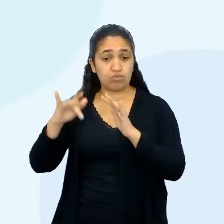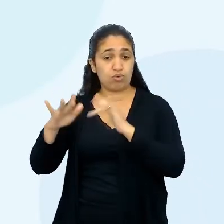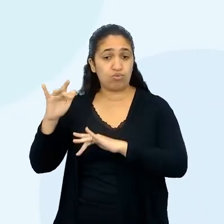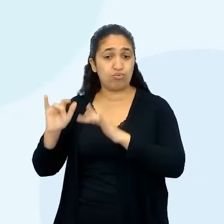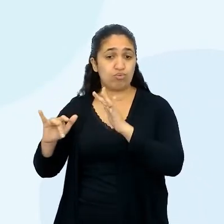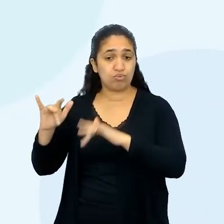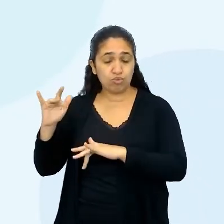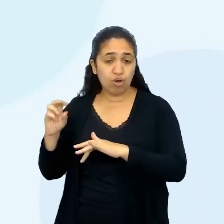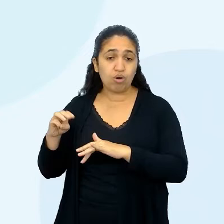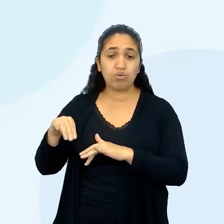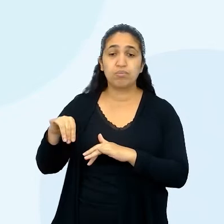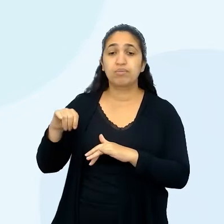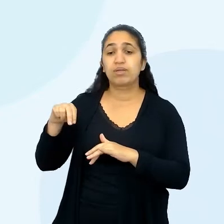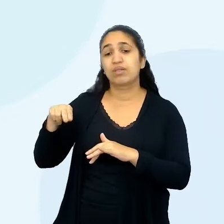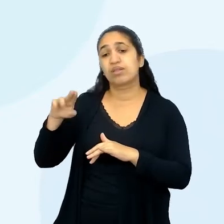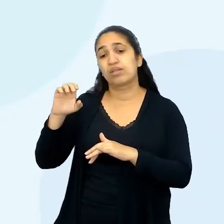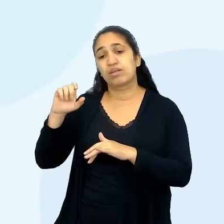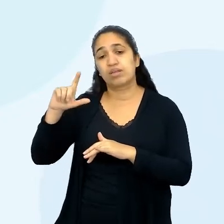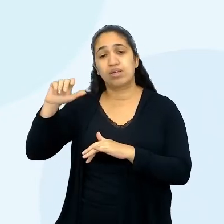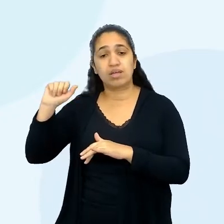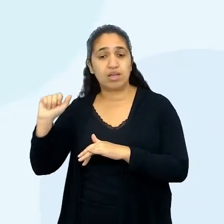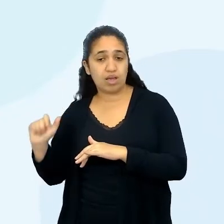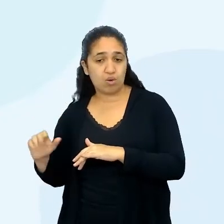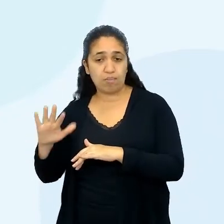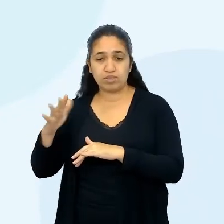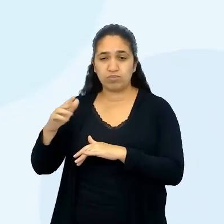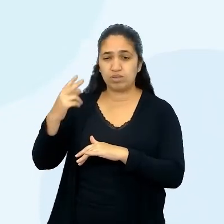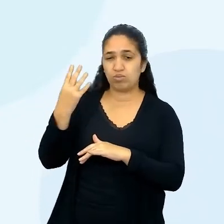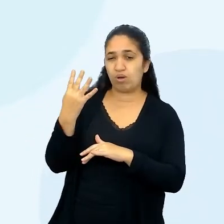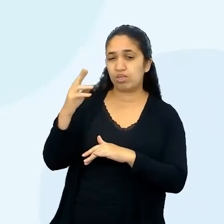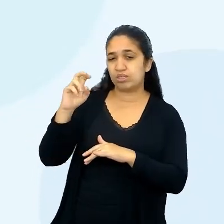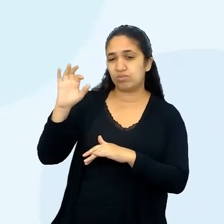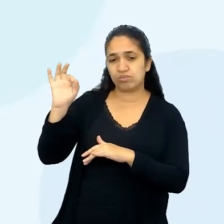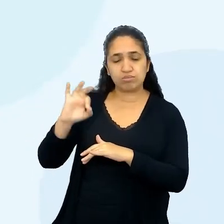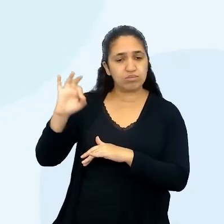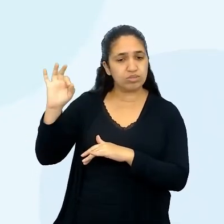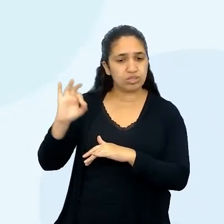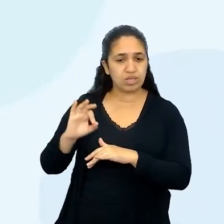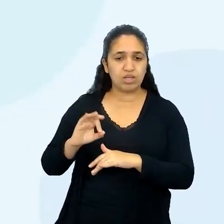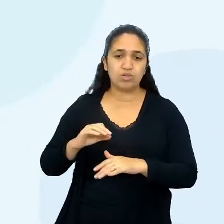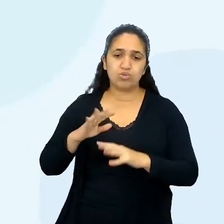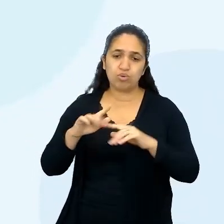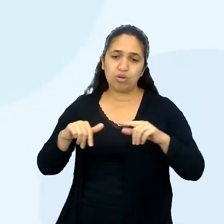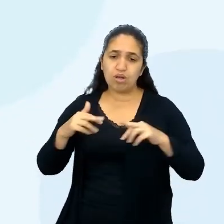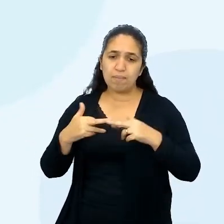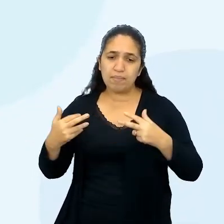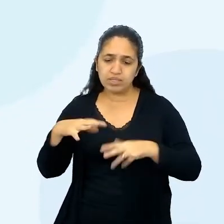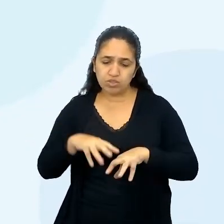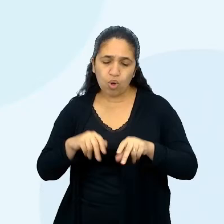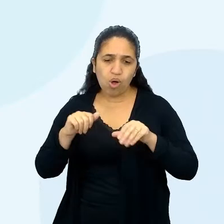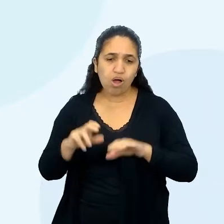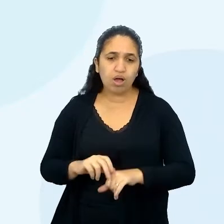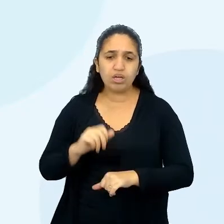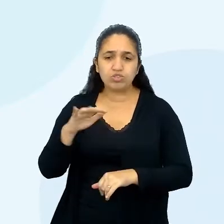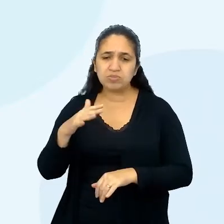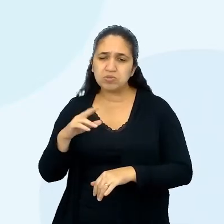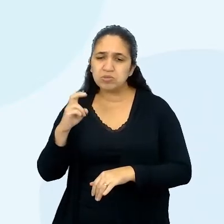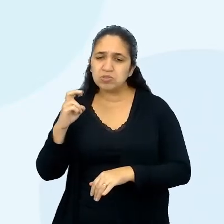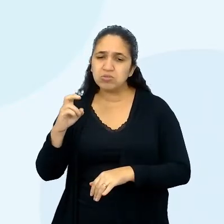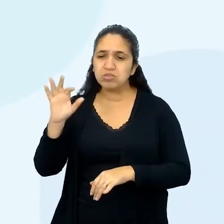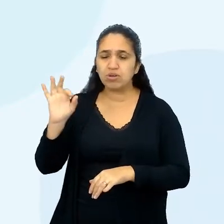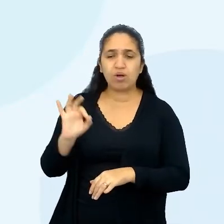lá mineral em torno aí de mais ou menos 45% e material orgânico em torno aí de mais ou